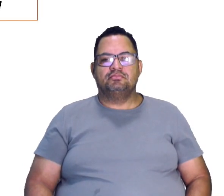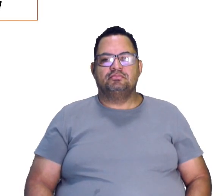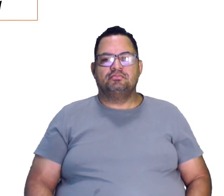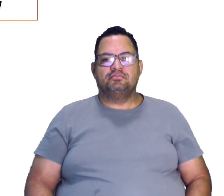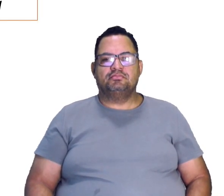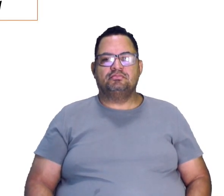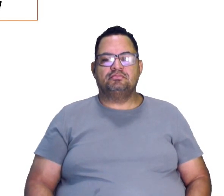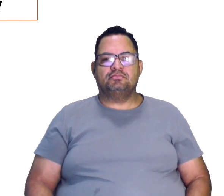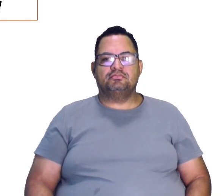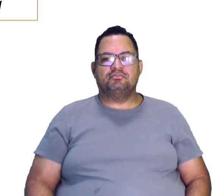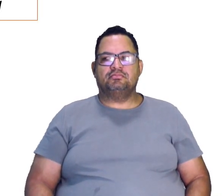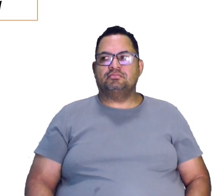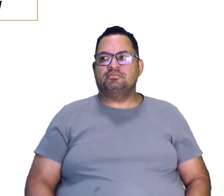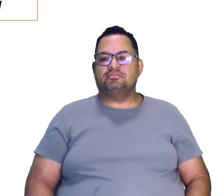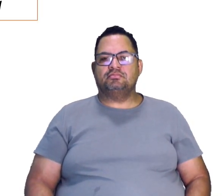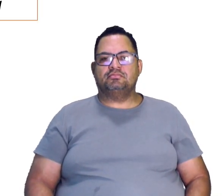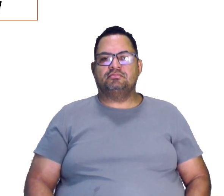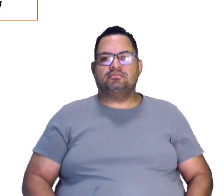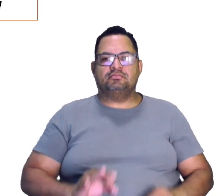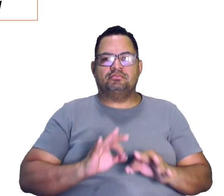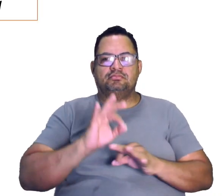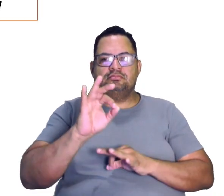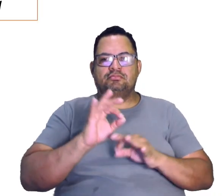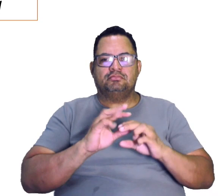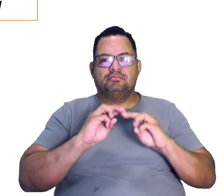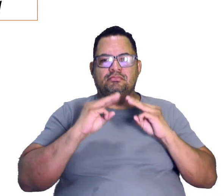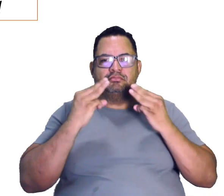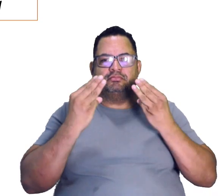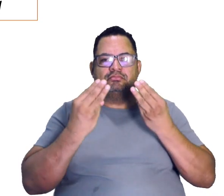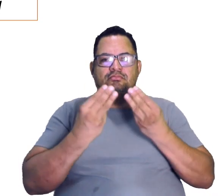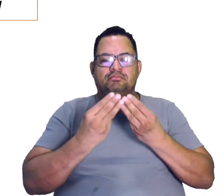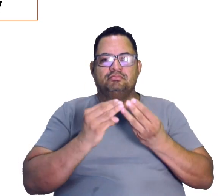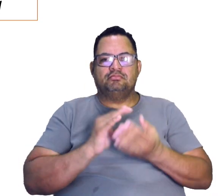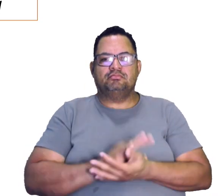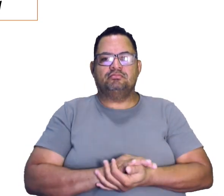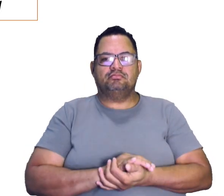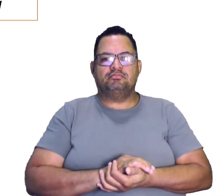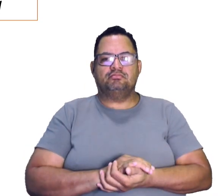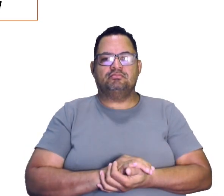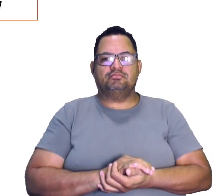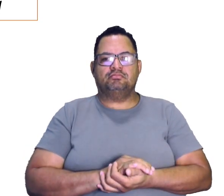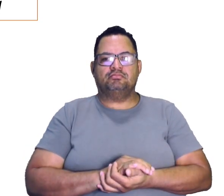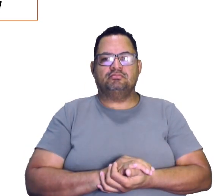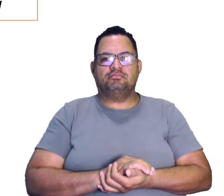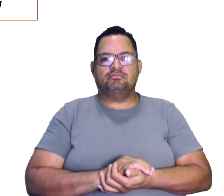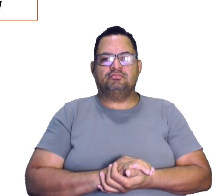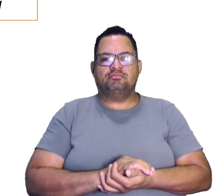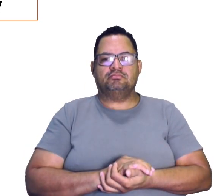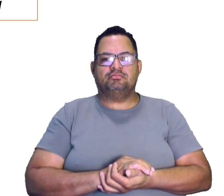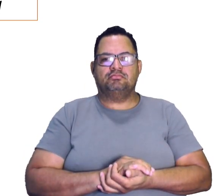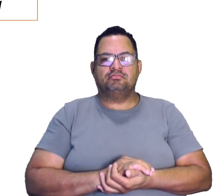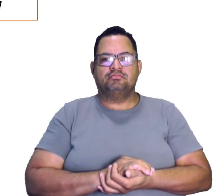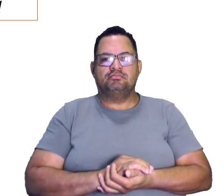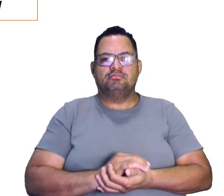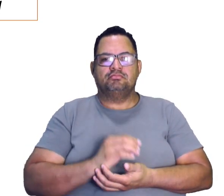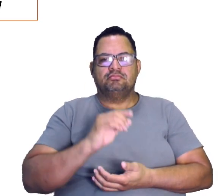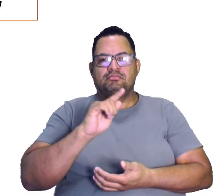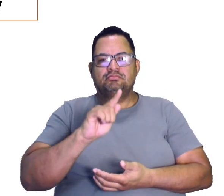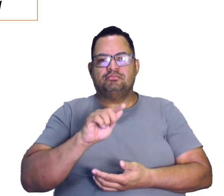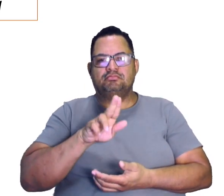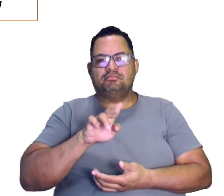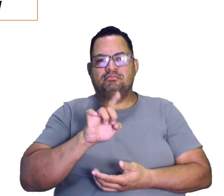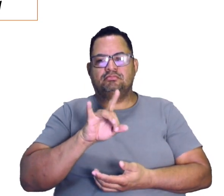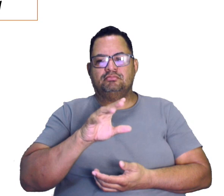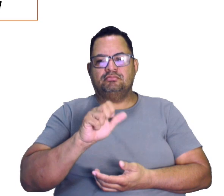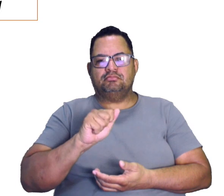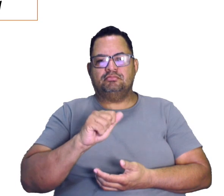Aí, unidades de medida de massa. Massa é o quê? A grandeza. Nós